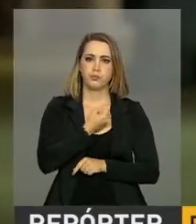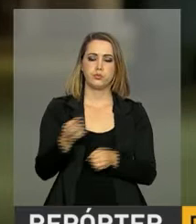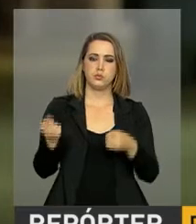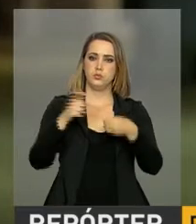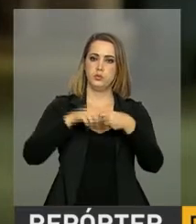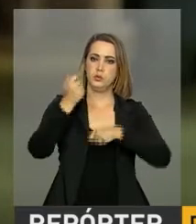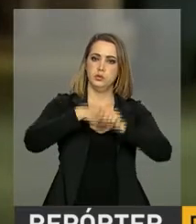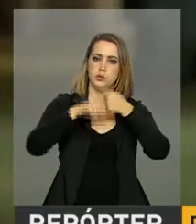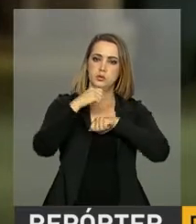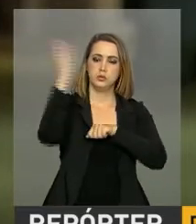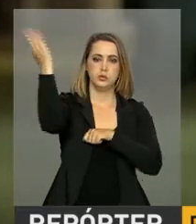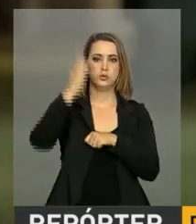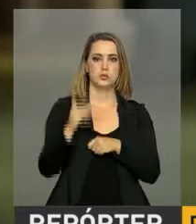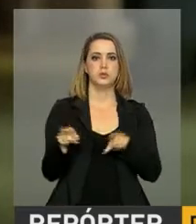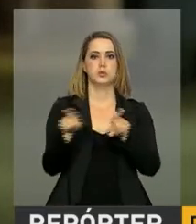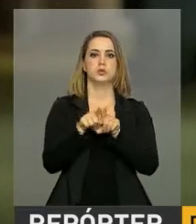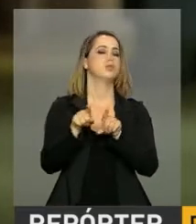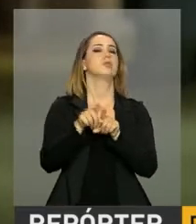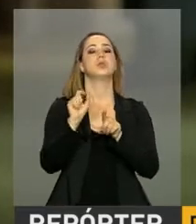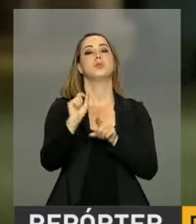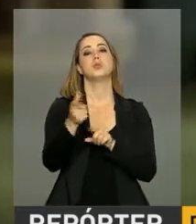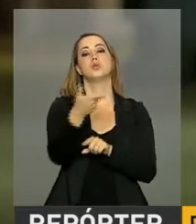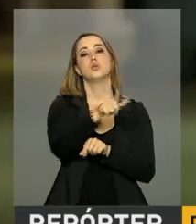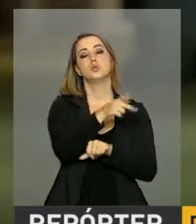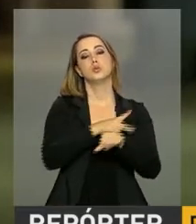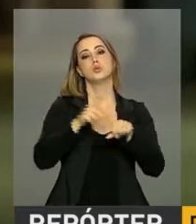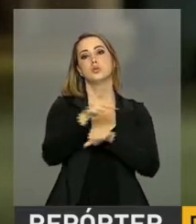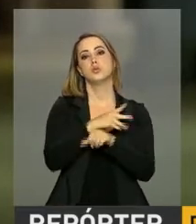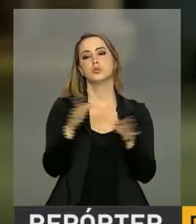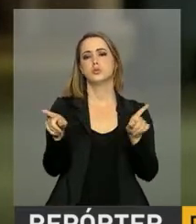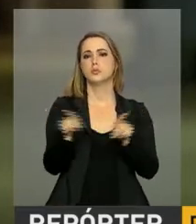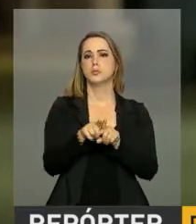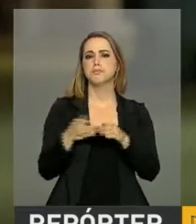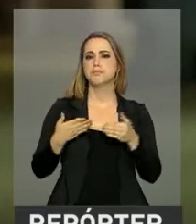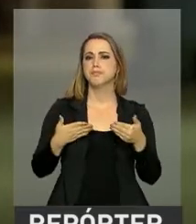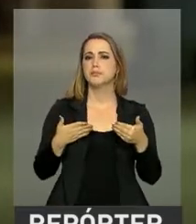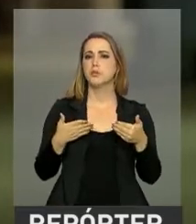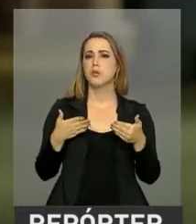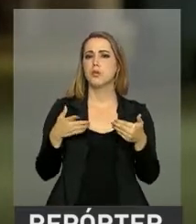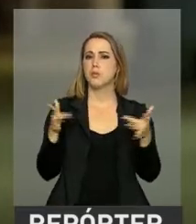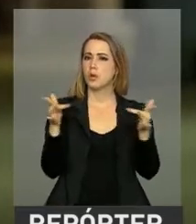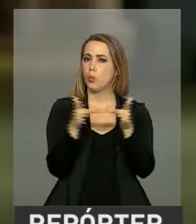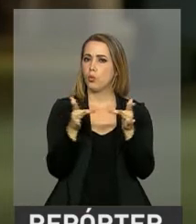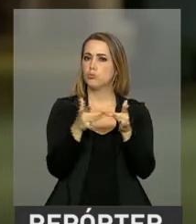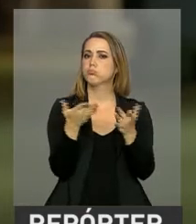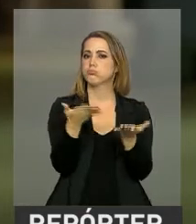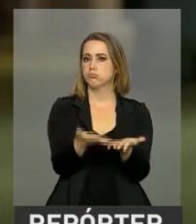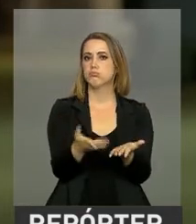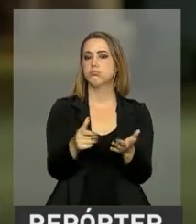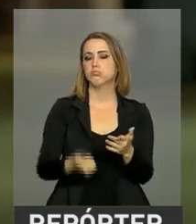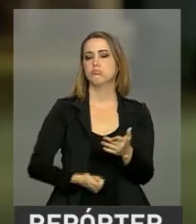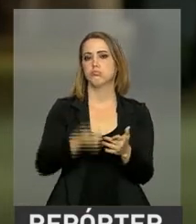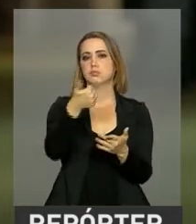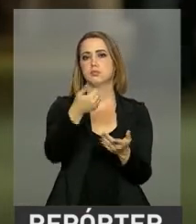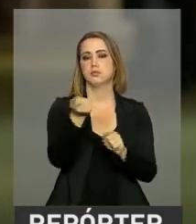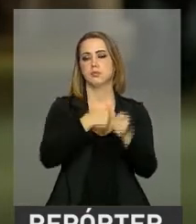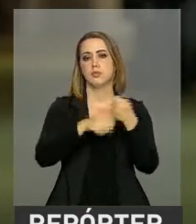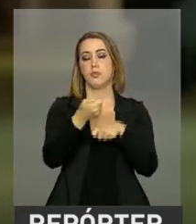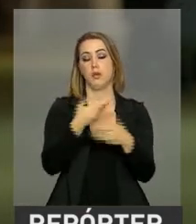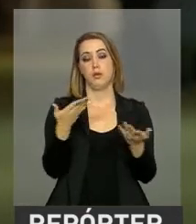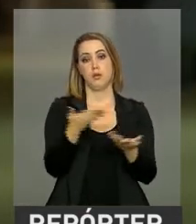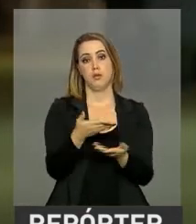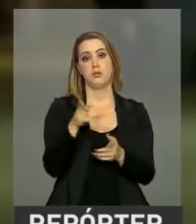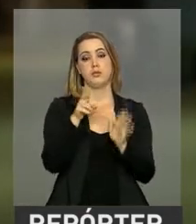economia brasileira, análises externas também vão nesse sentido. Nesta semana, o Fundo Monetário Internacional divulgou